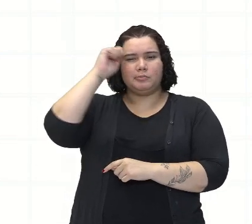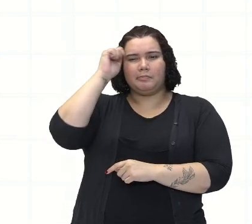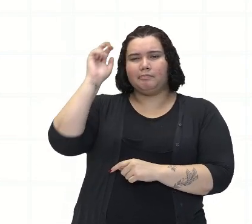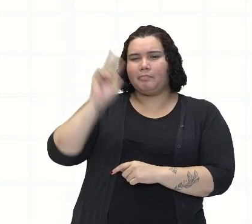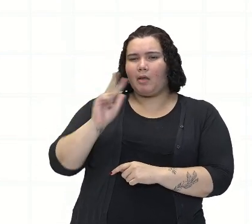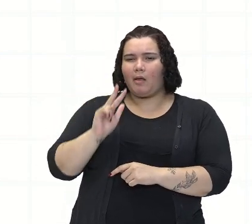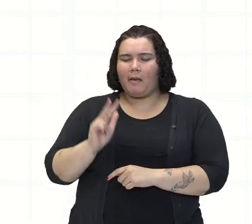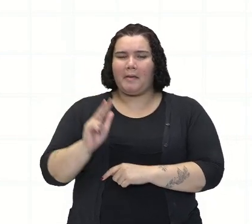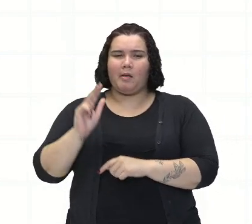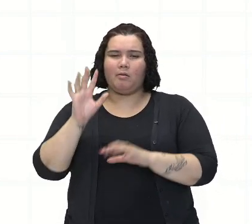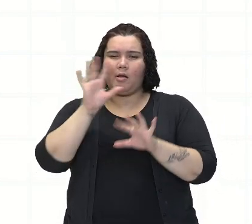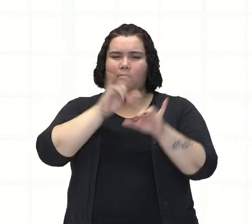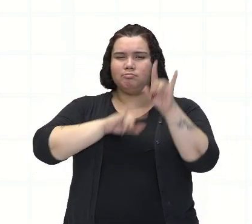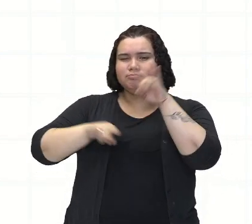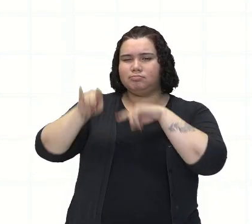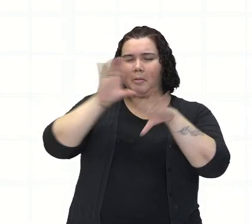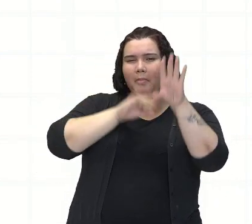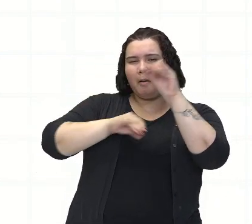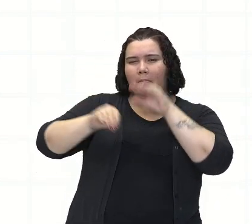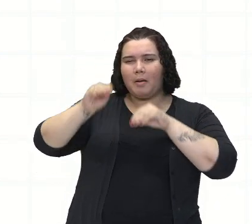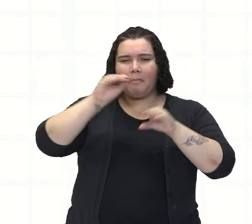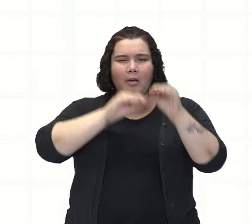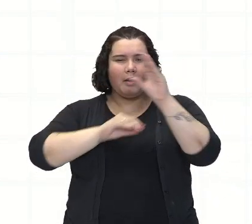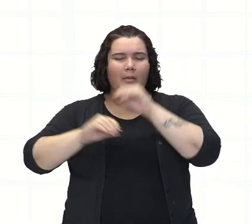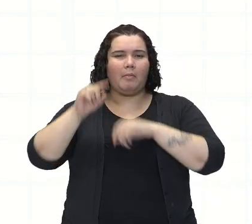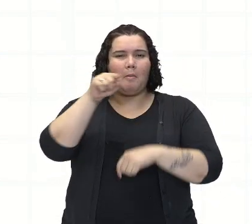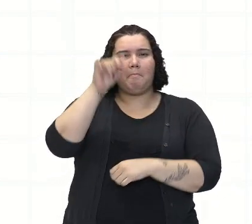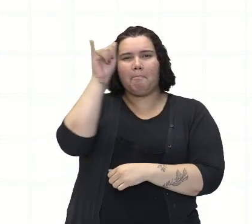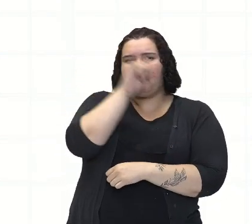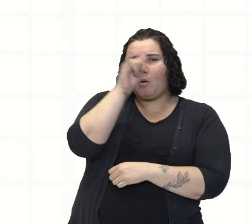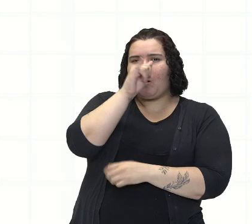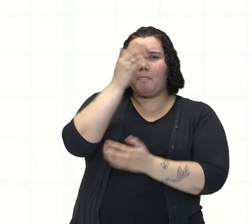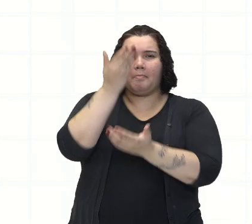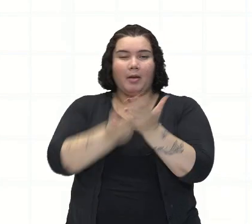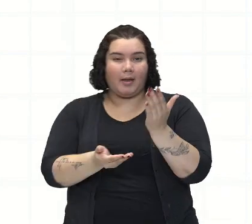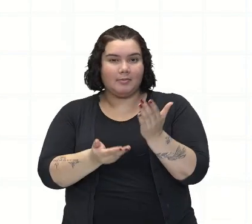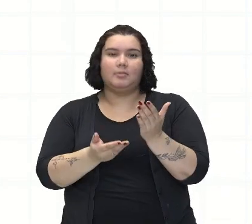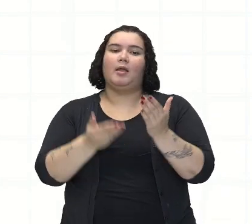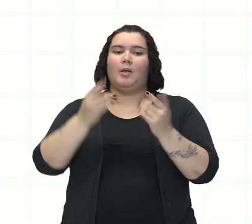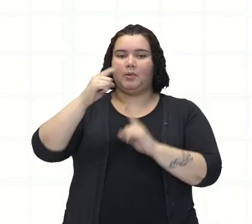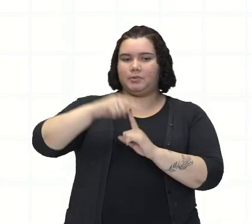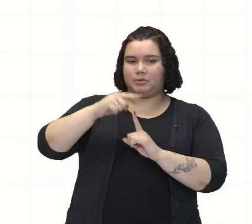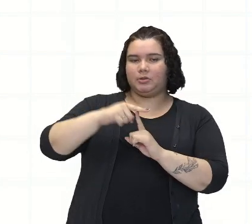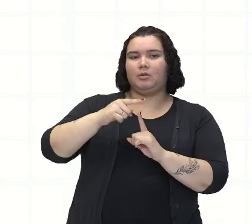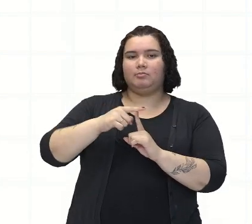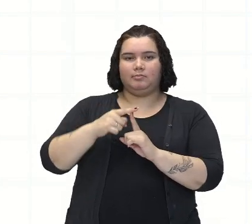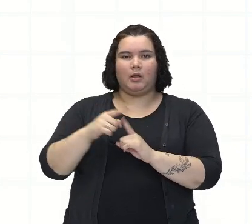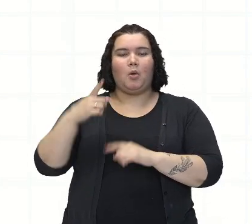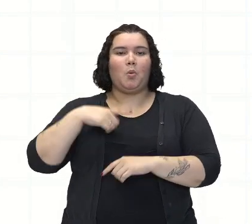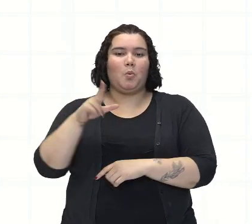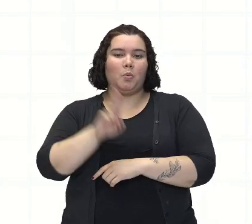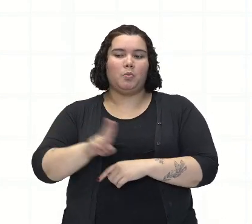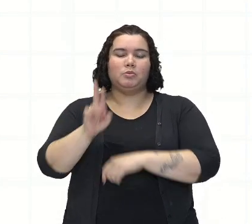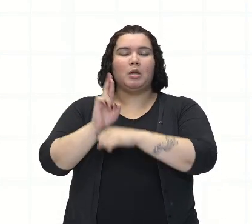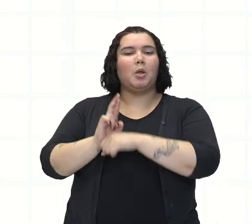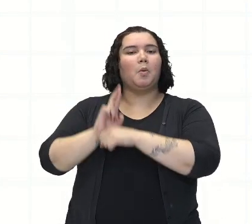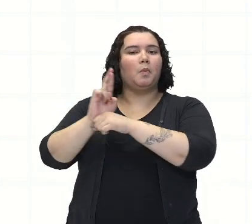personagem enganador que quer chegar ali em algum objetivo e para isso ele utiliza bastantes recursos